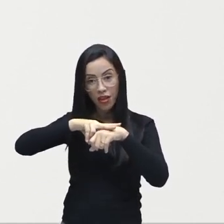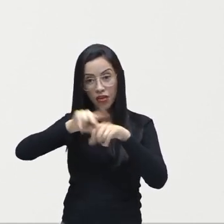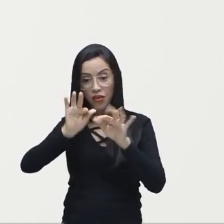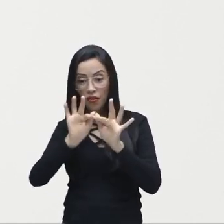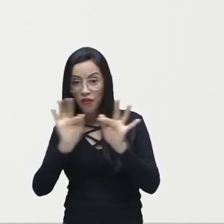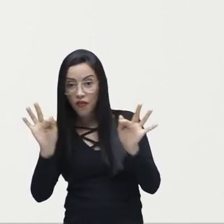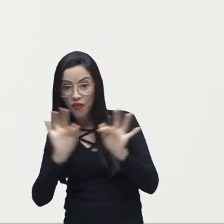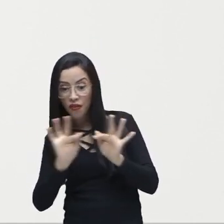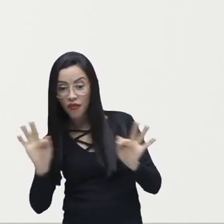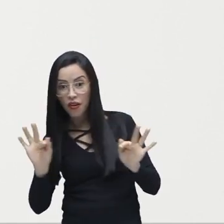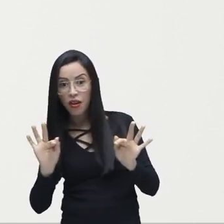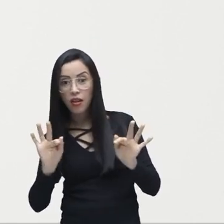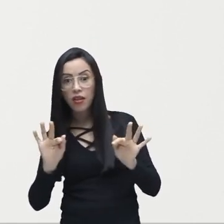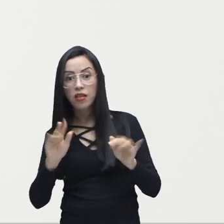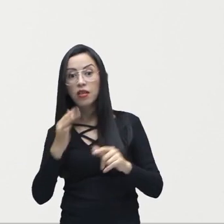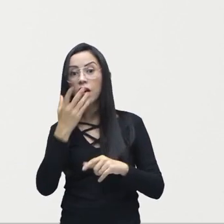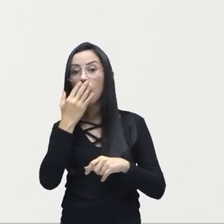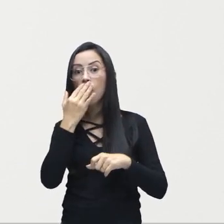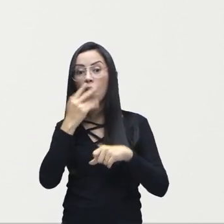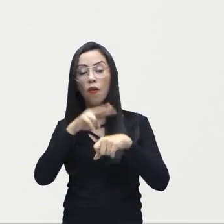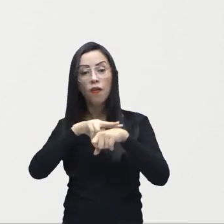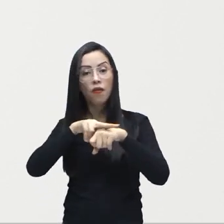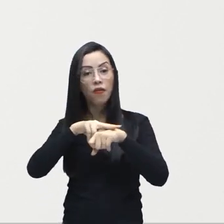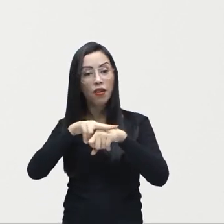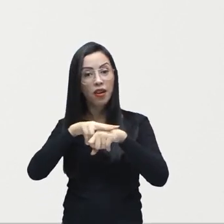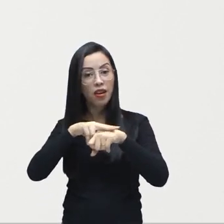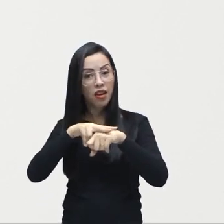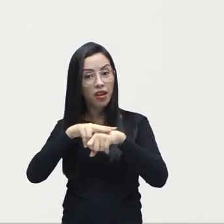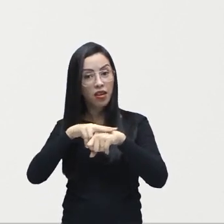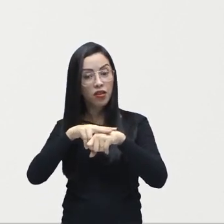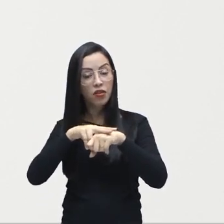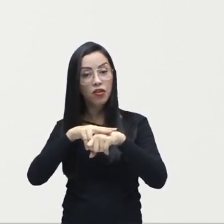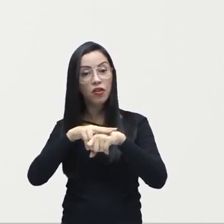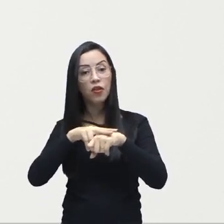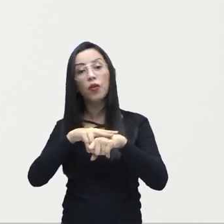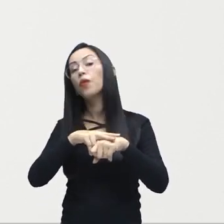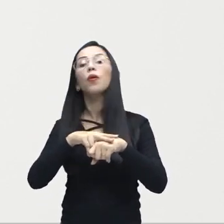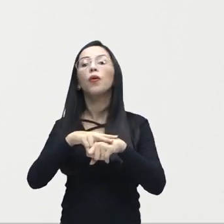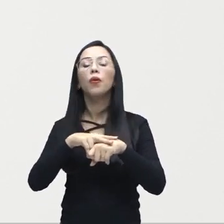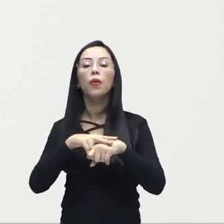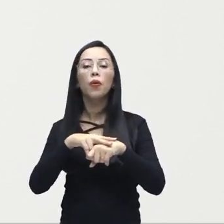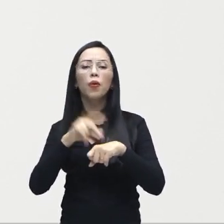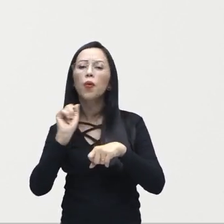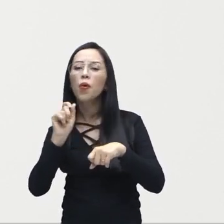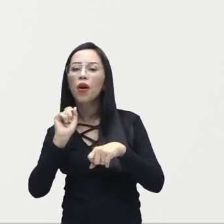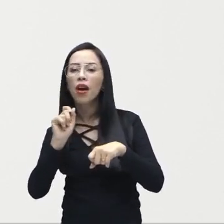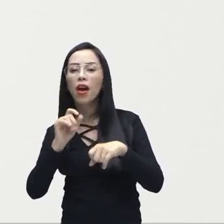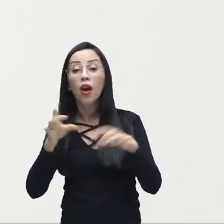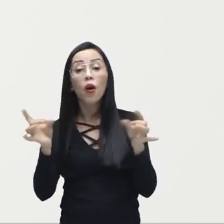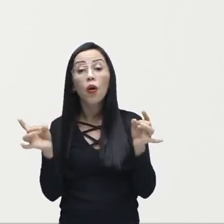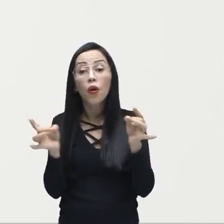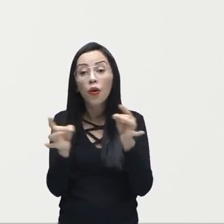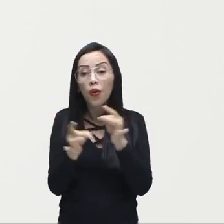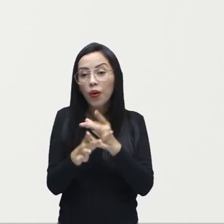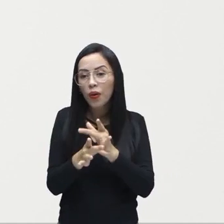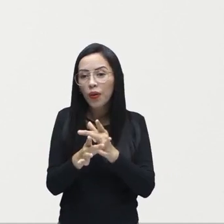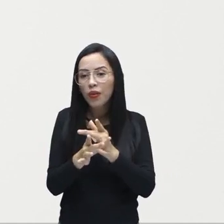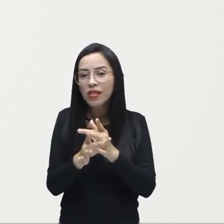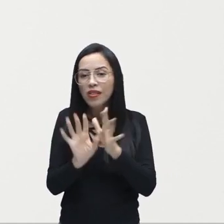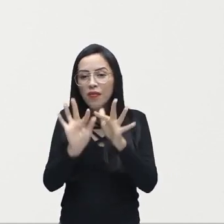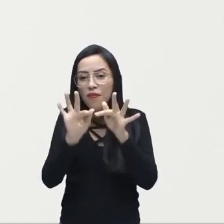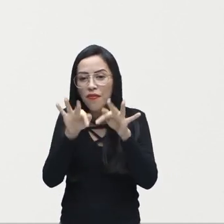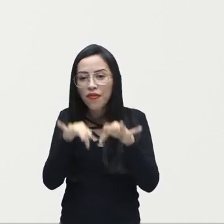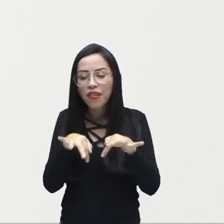geração. Essa informação completa a ideia principal. E como finaliza esse parágrafo? João Vitor